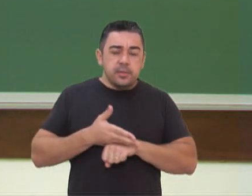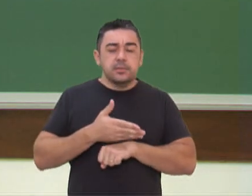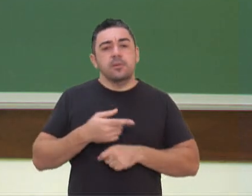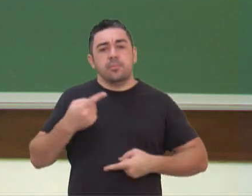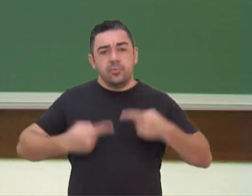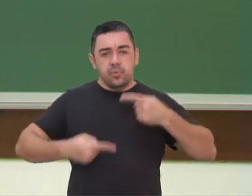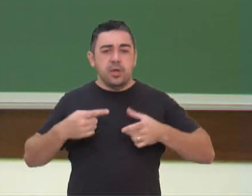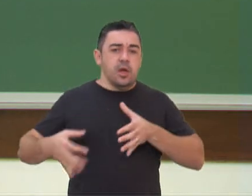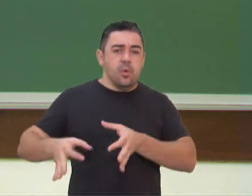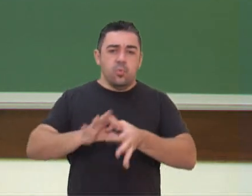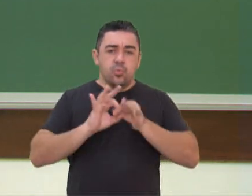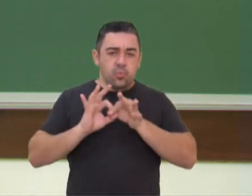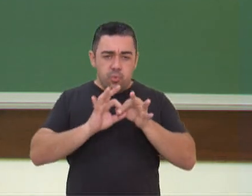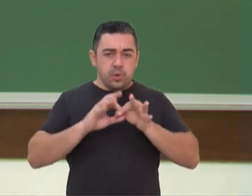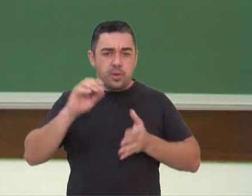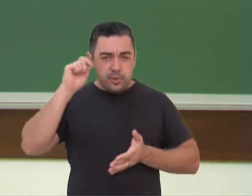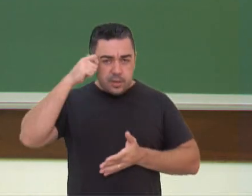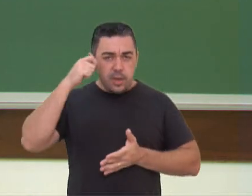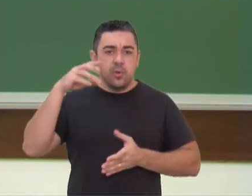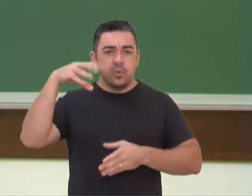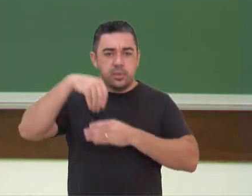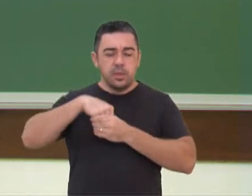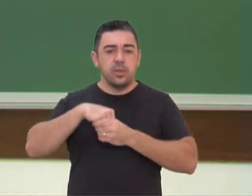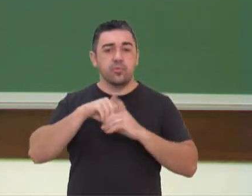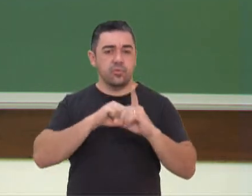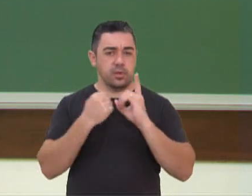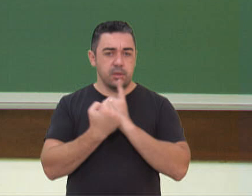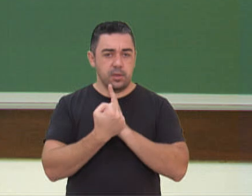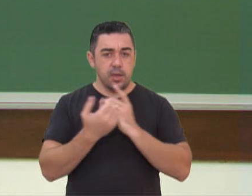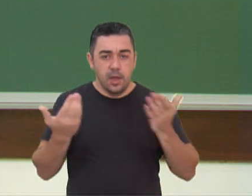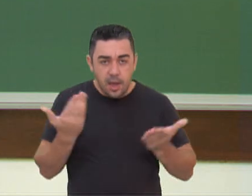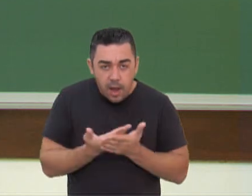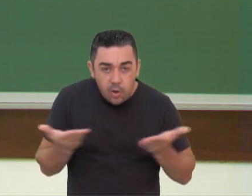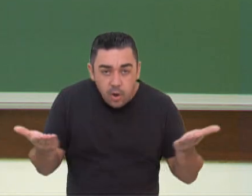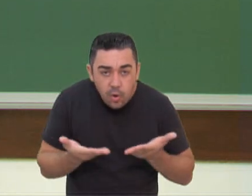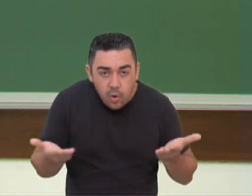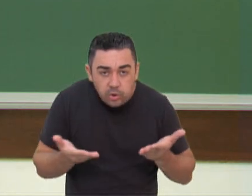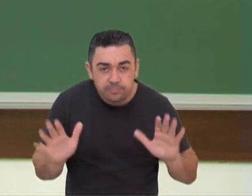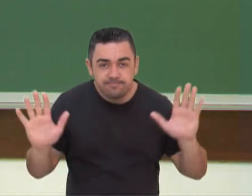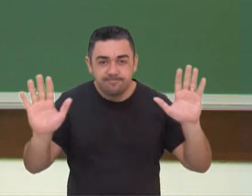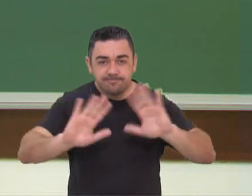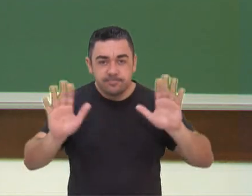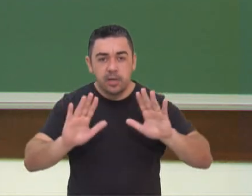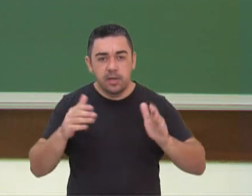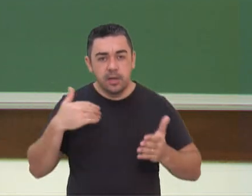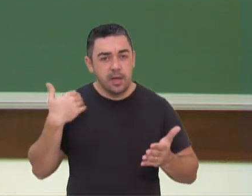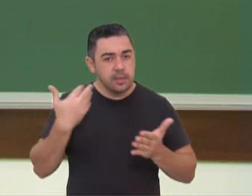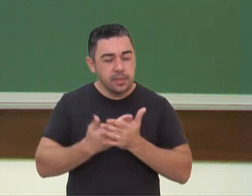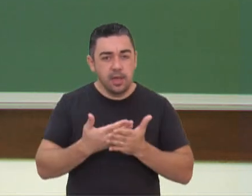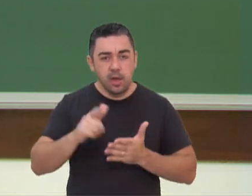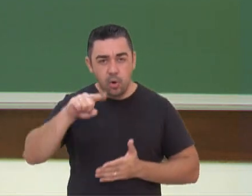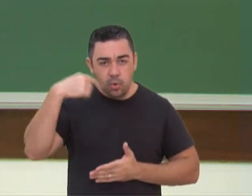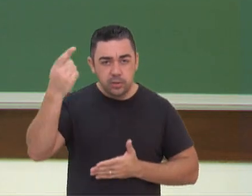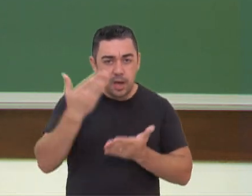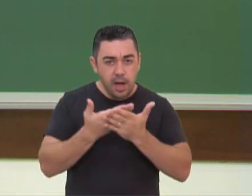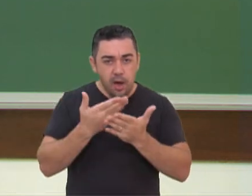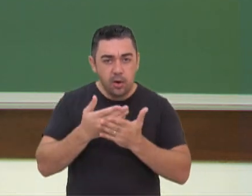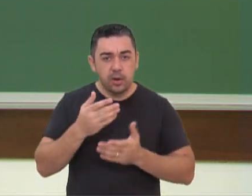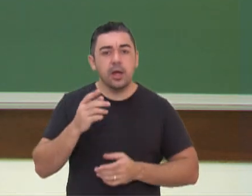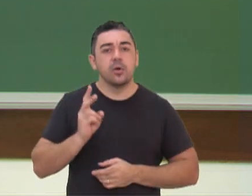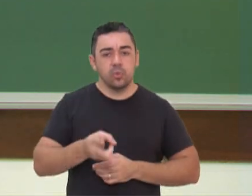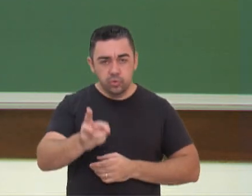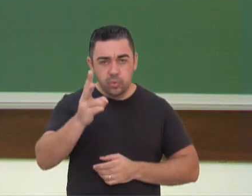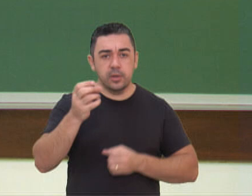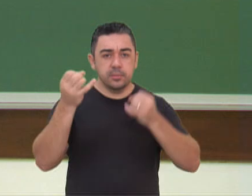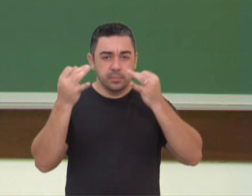união dos negros para se inserir na sociedade. Essa é a nossa aula de hoje, a gente vai ficando por aqui e a gente volta na próxima aula ainda para